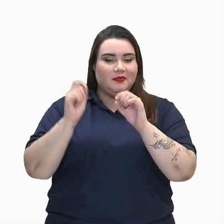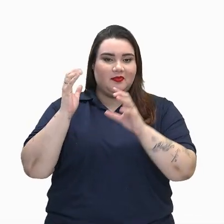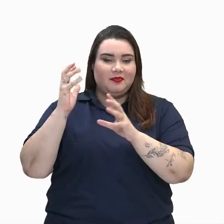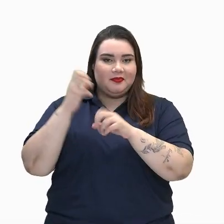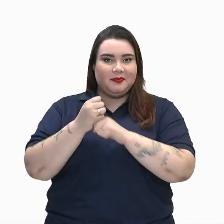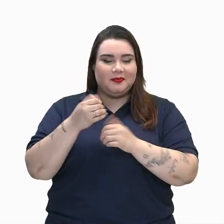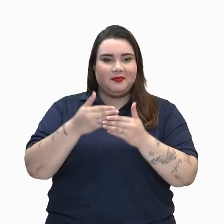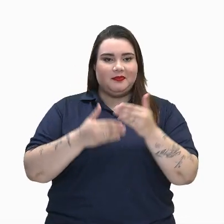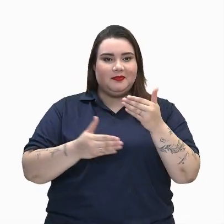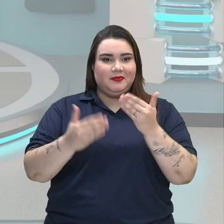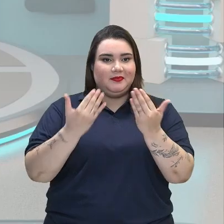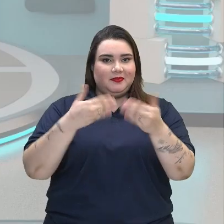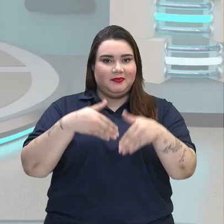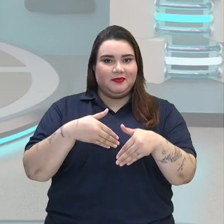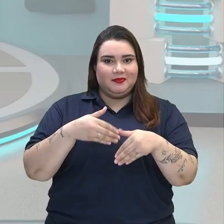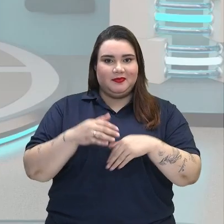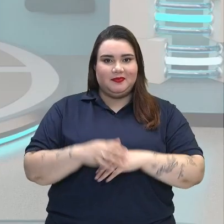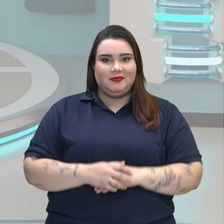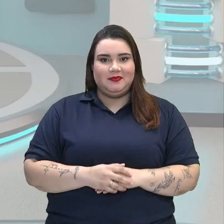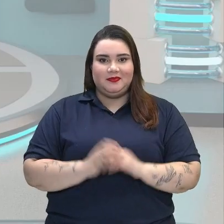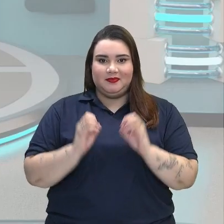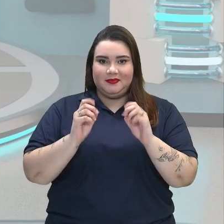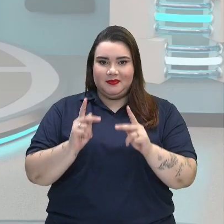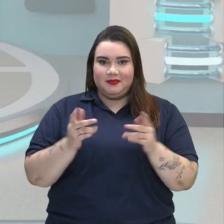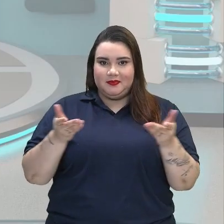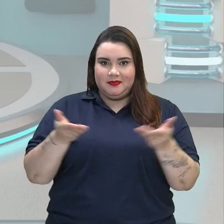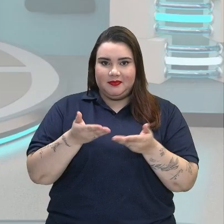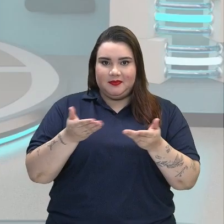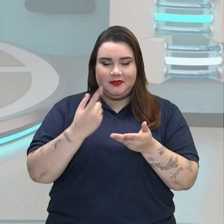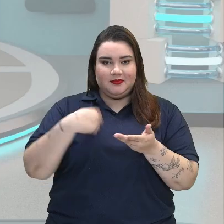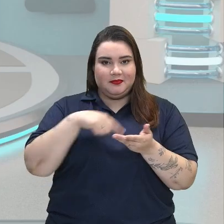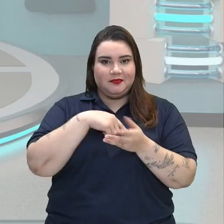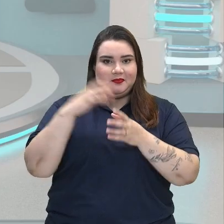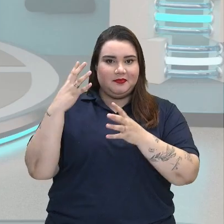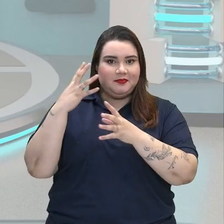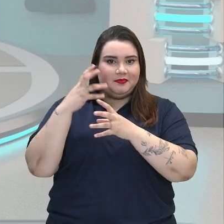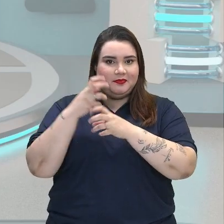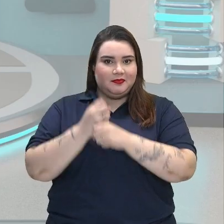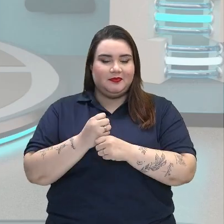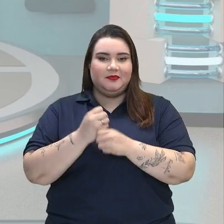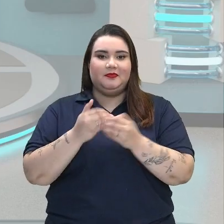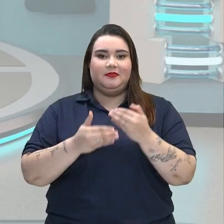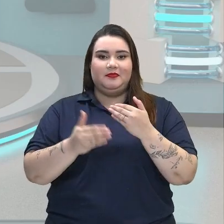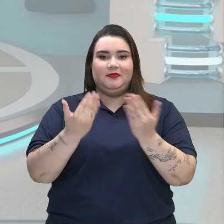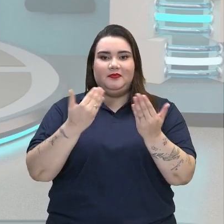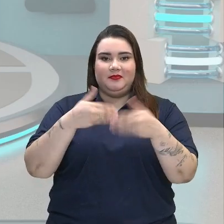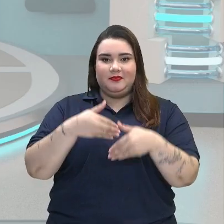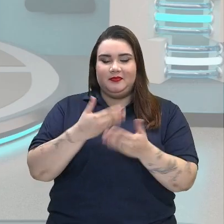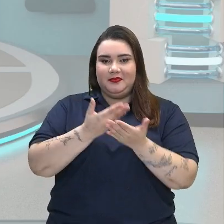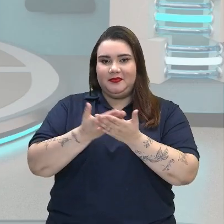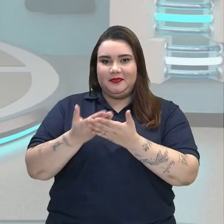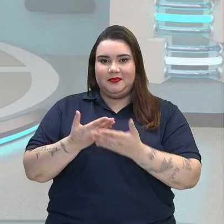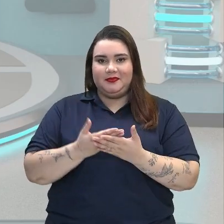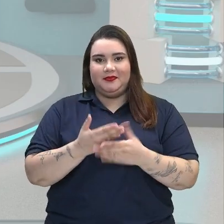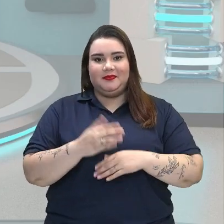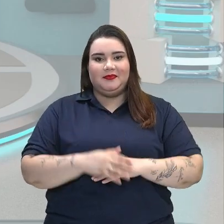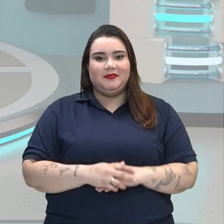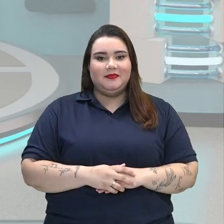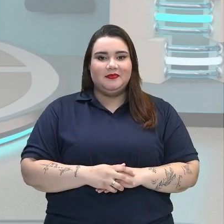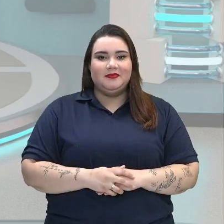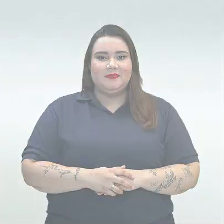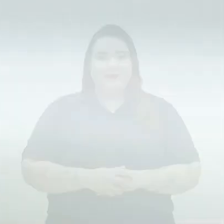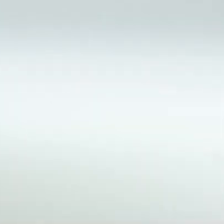e avaliação. Hoje então nós vamos fazer a revisão e a avaliação das nossas aulas. Vamos para